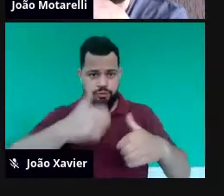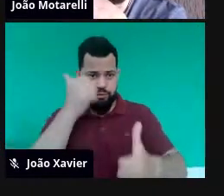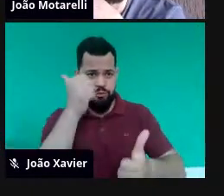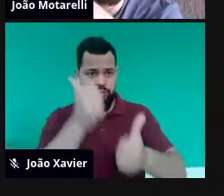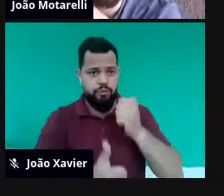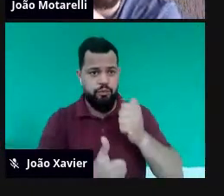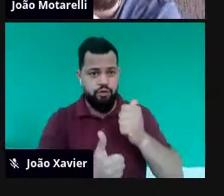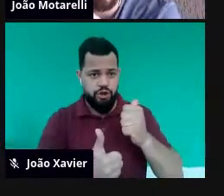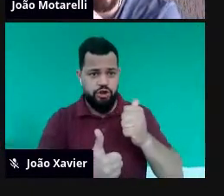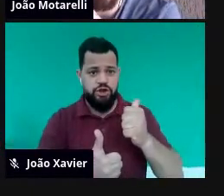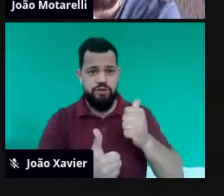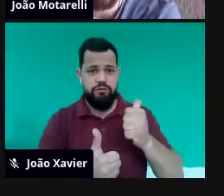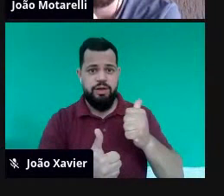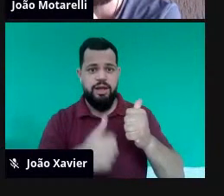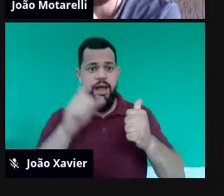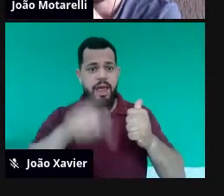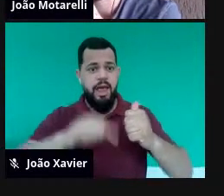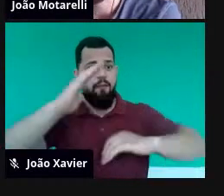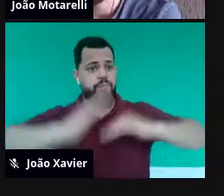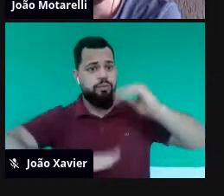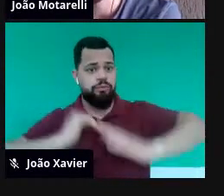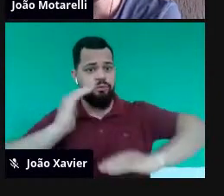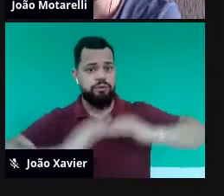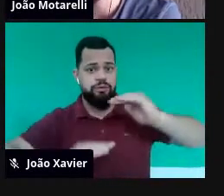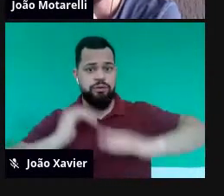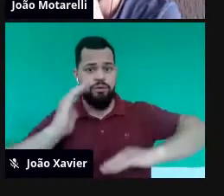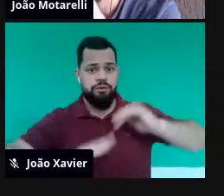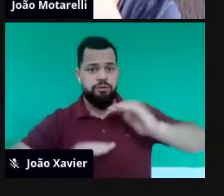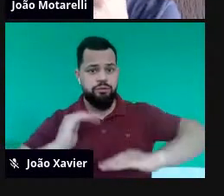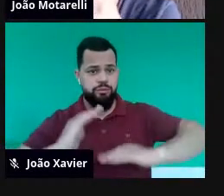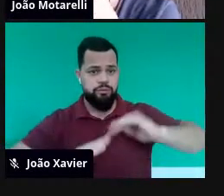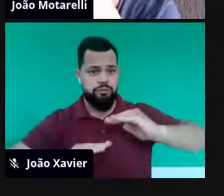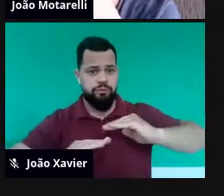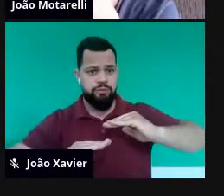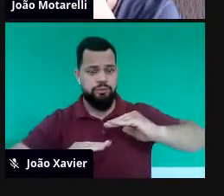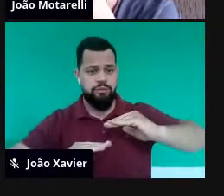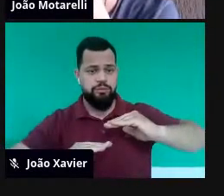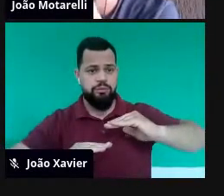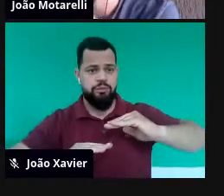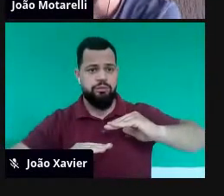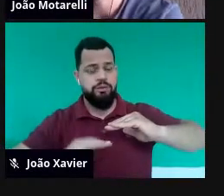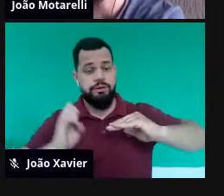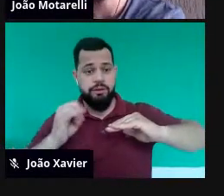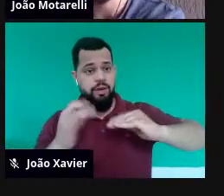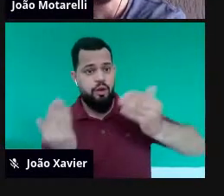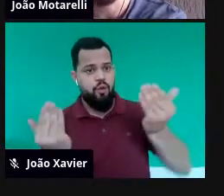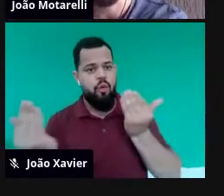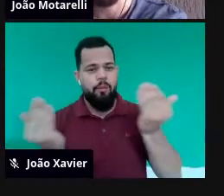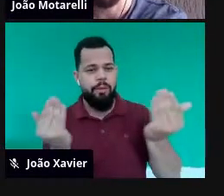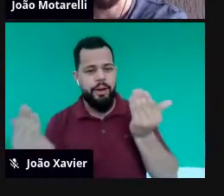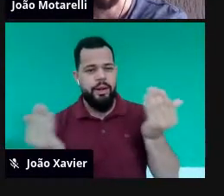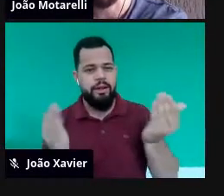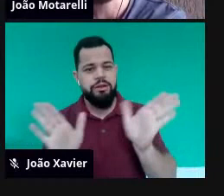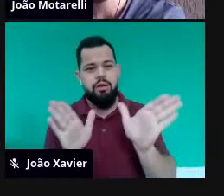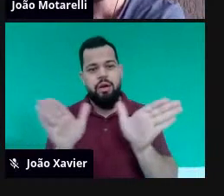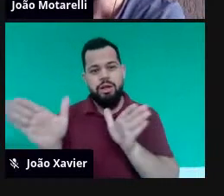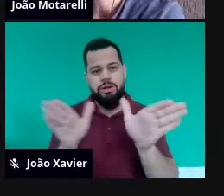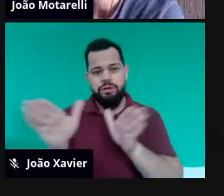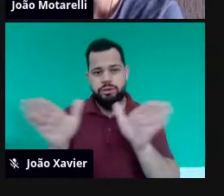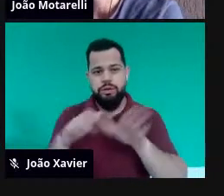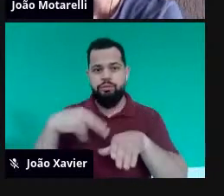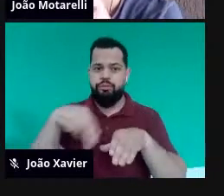provavelmente é o profissional, né, a não ser que existam, a não ser se a gente for comparar com um profissional que só atende a transtorno alimentar,